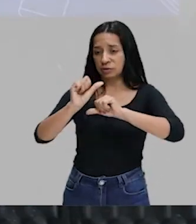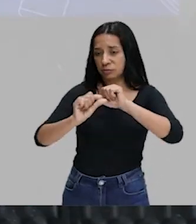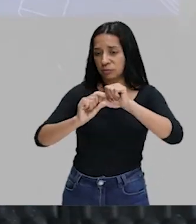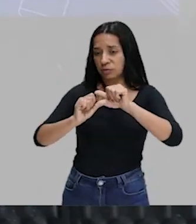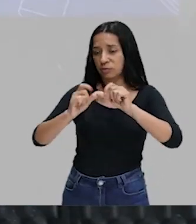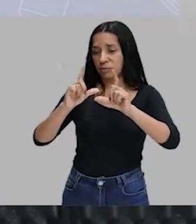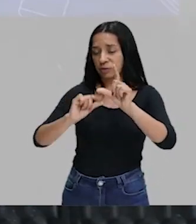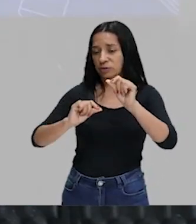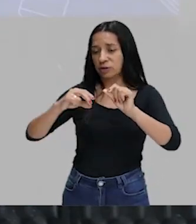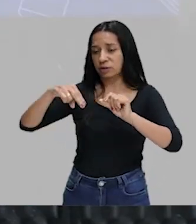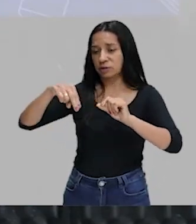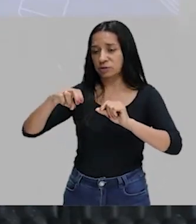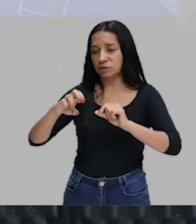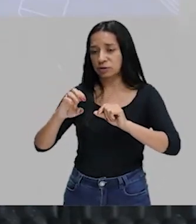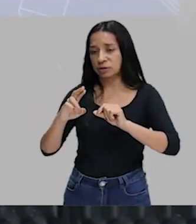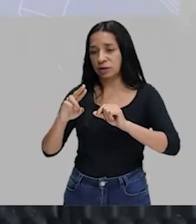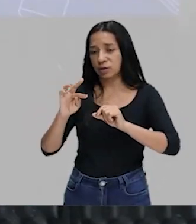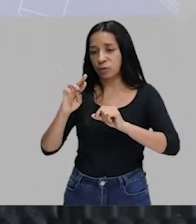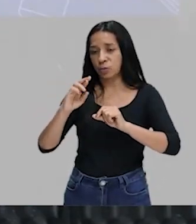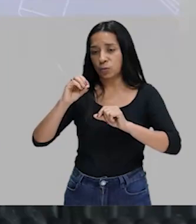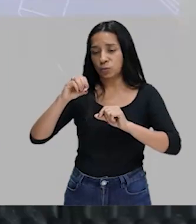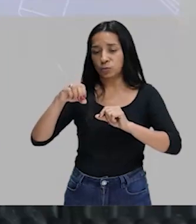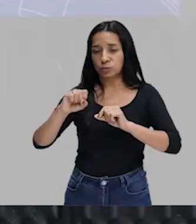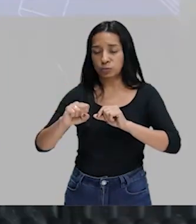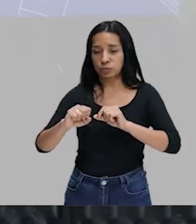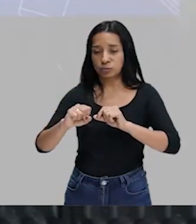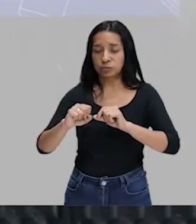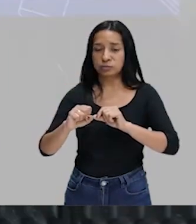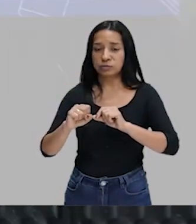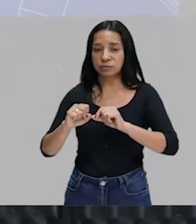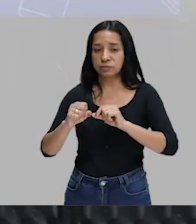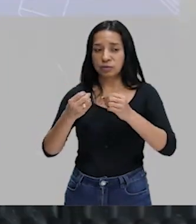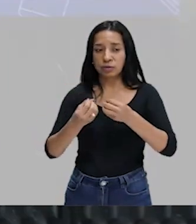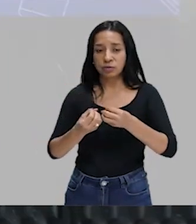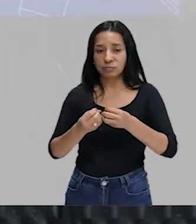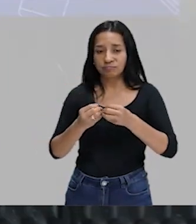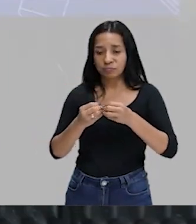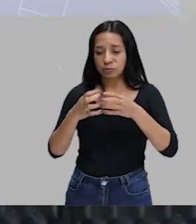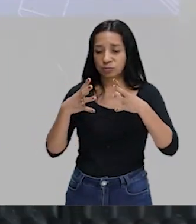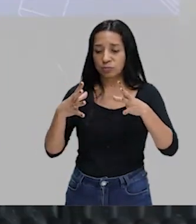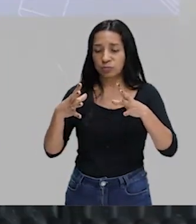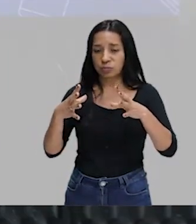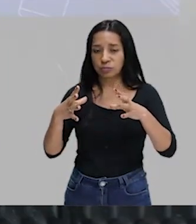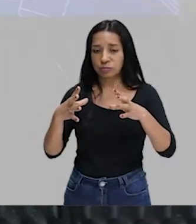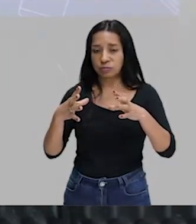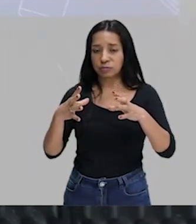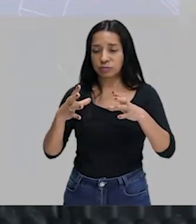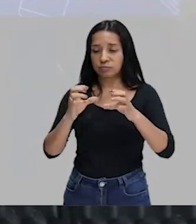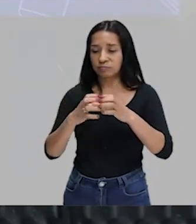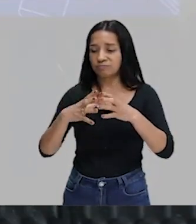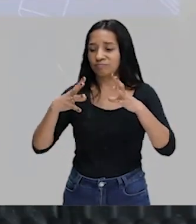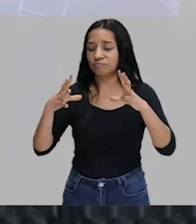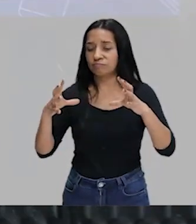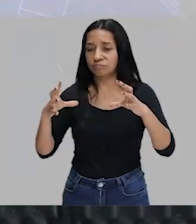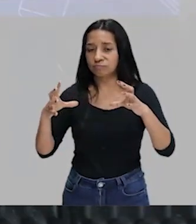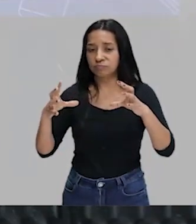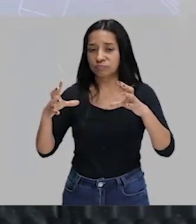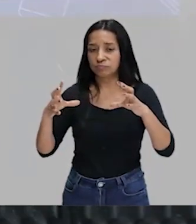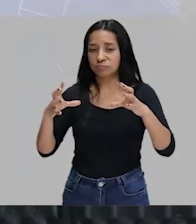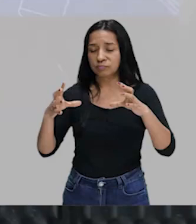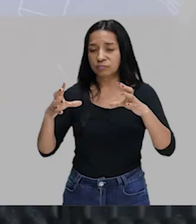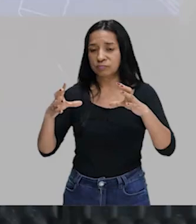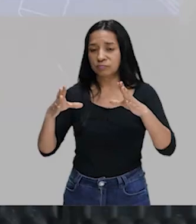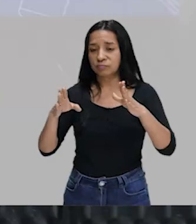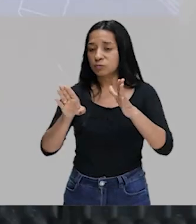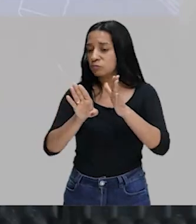nêutrons, certo? E quando ele explode, quando ele é supermassivo, certo? Muito grande, ele chega